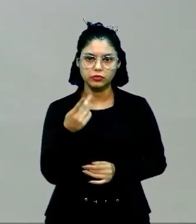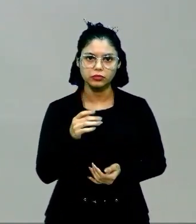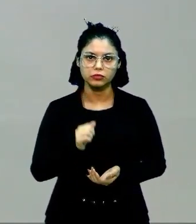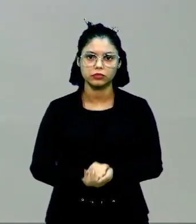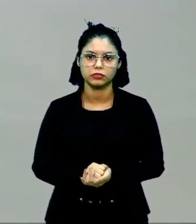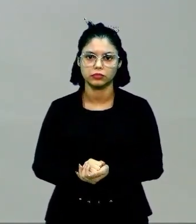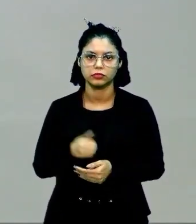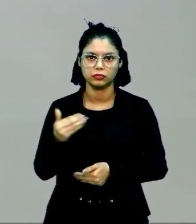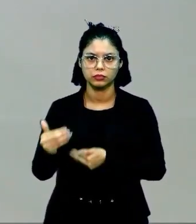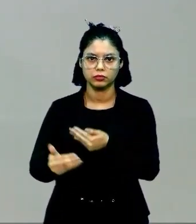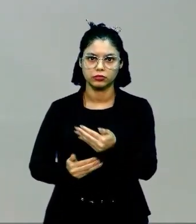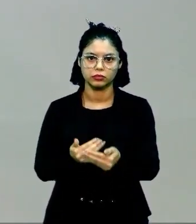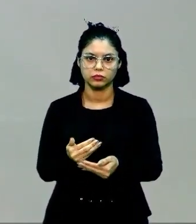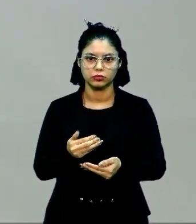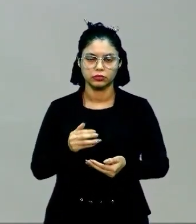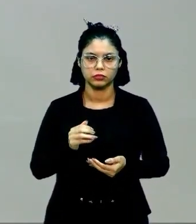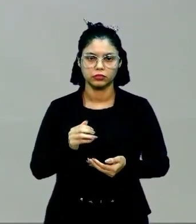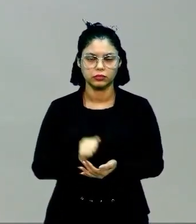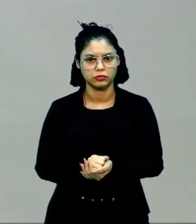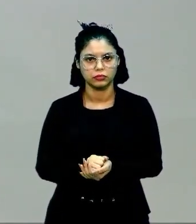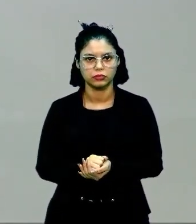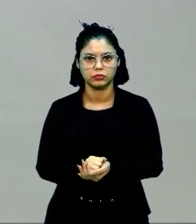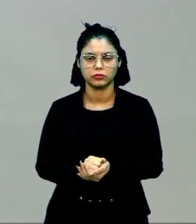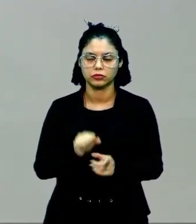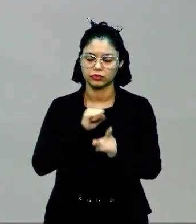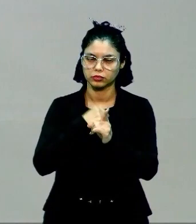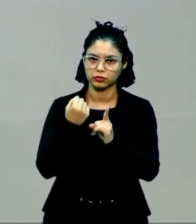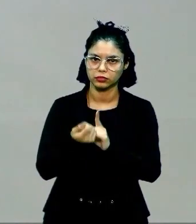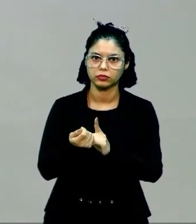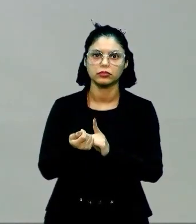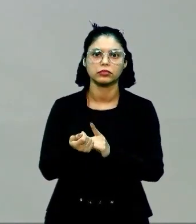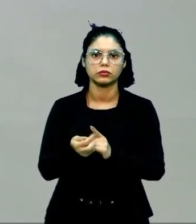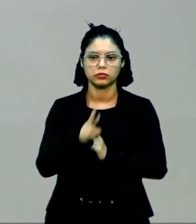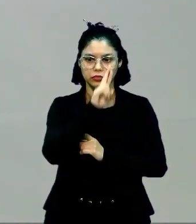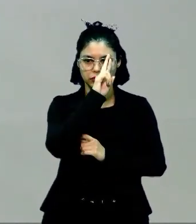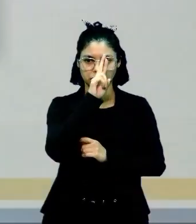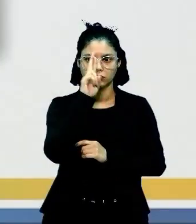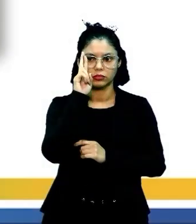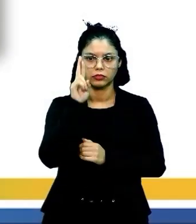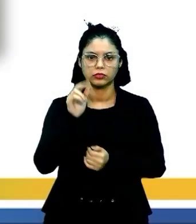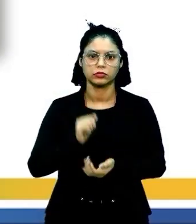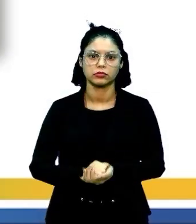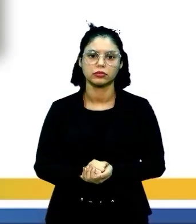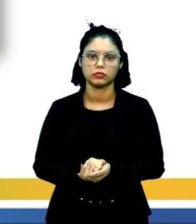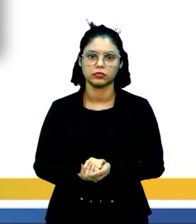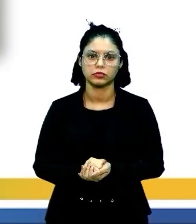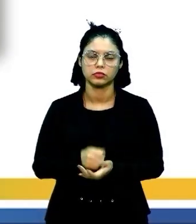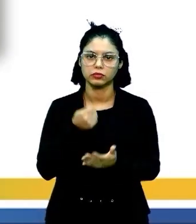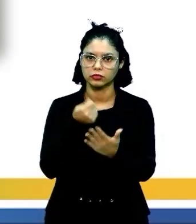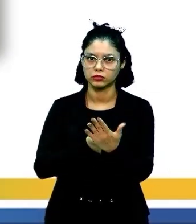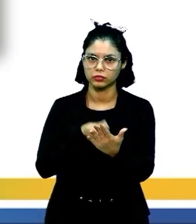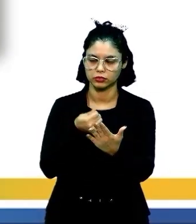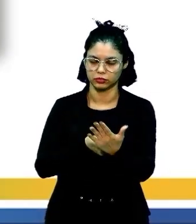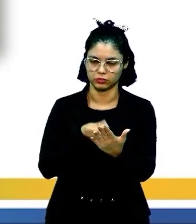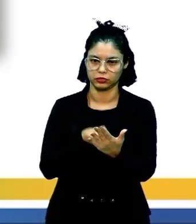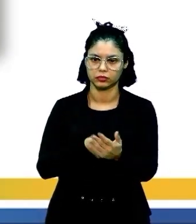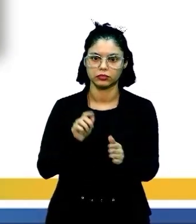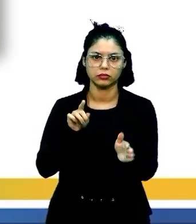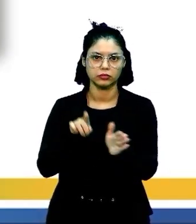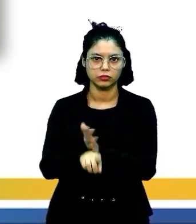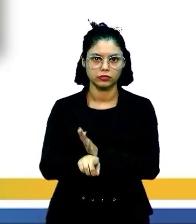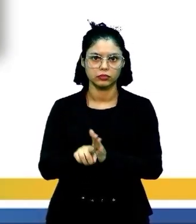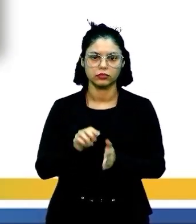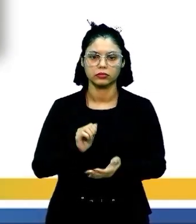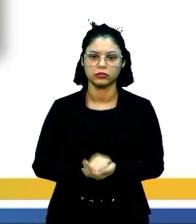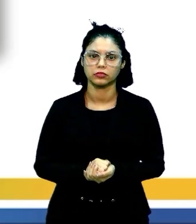o seu processo sócio-histórico de formação. Então, por isso, eu reforço essa questão